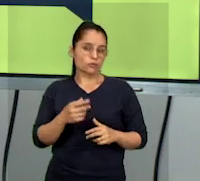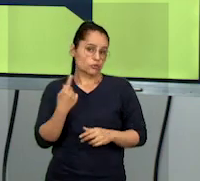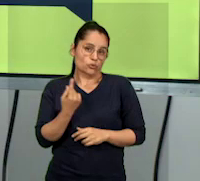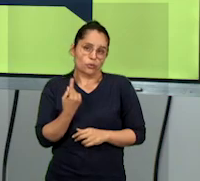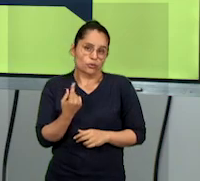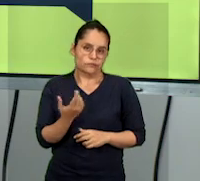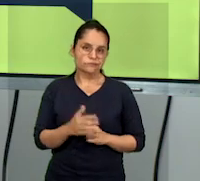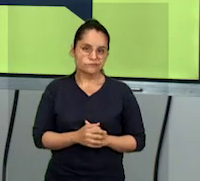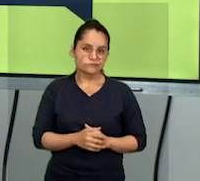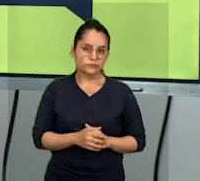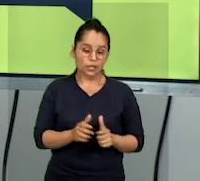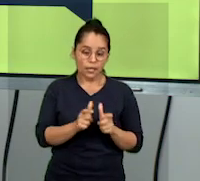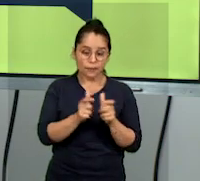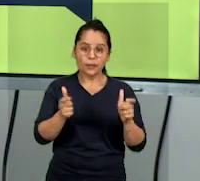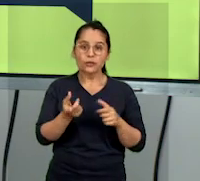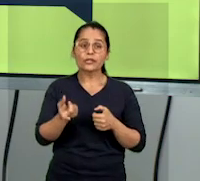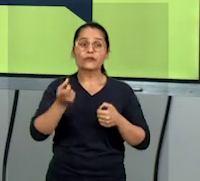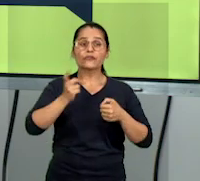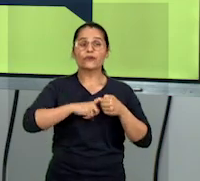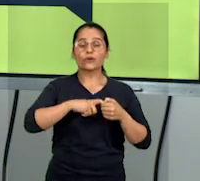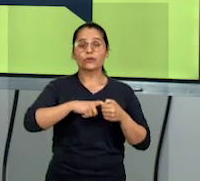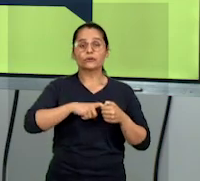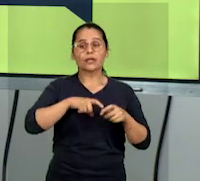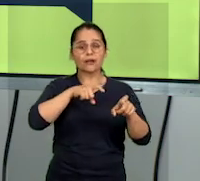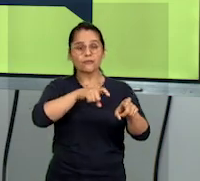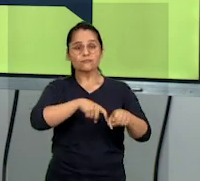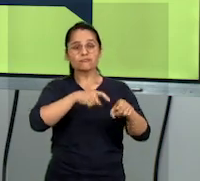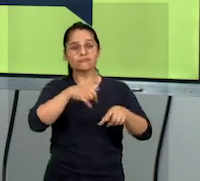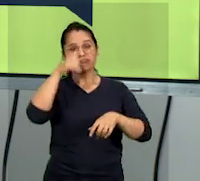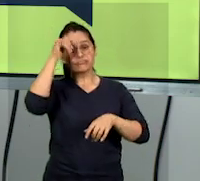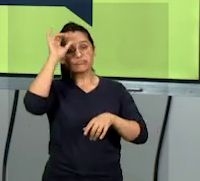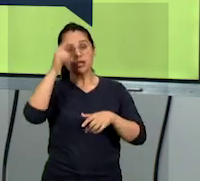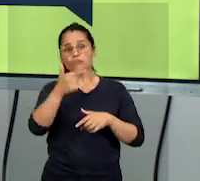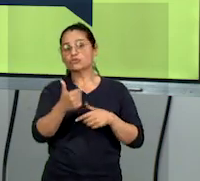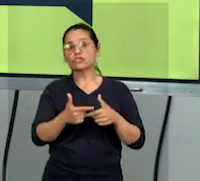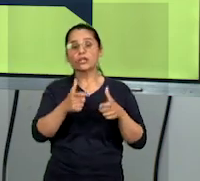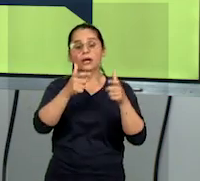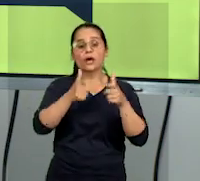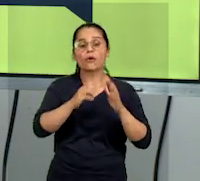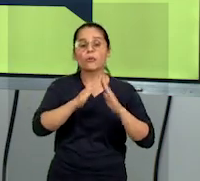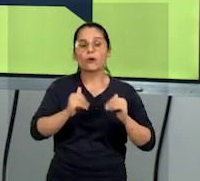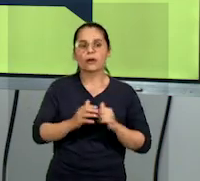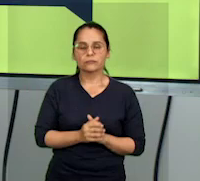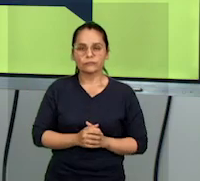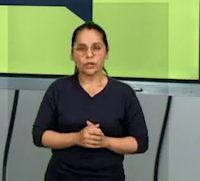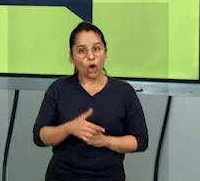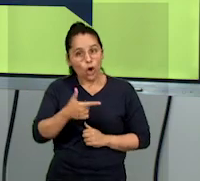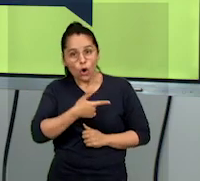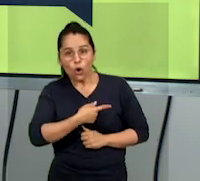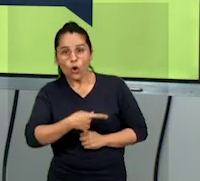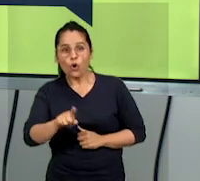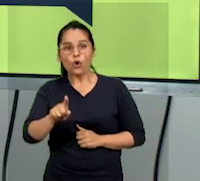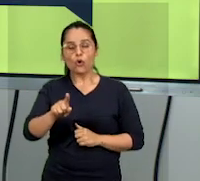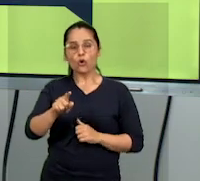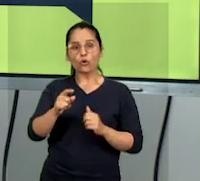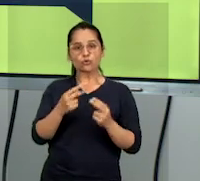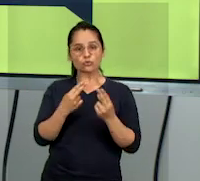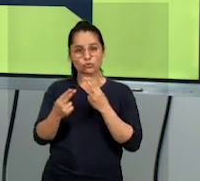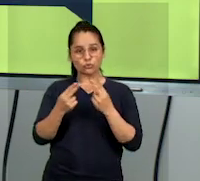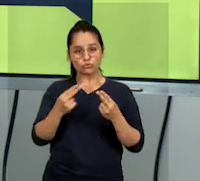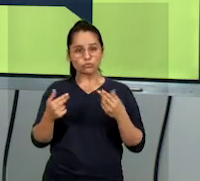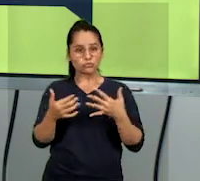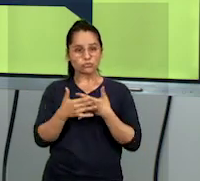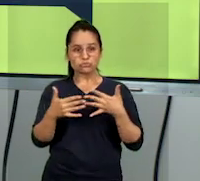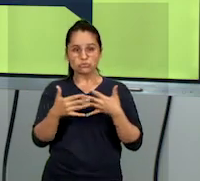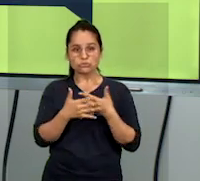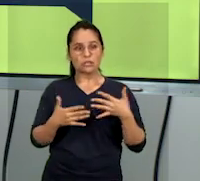própria. Muitos voltavam para as fazendas porque não tinham onde morar. Outros iam para os centros urbanos viver em cortiços de uma